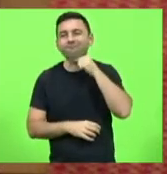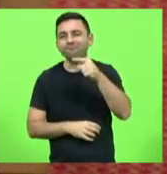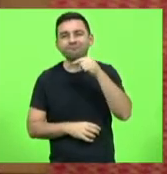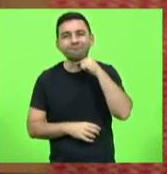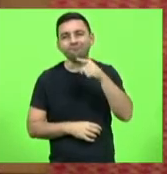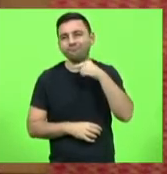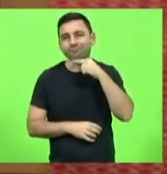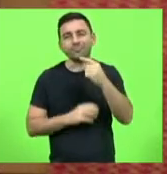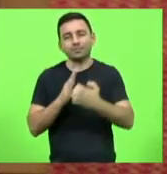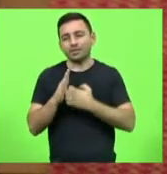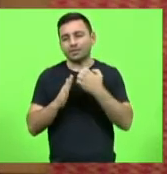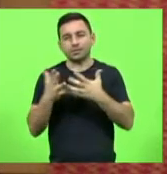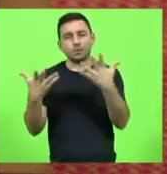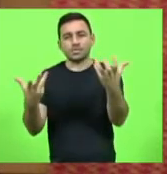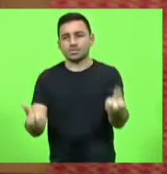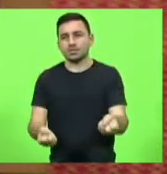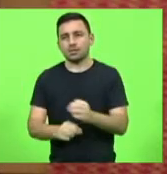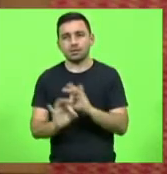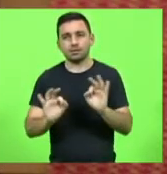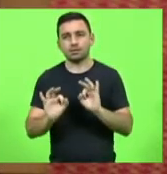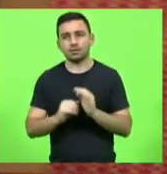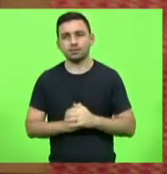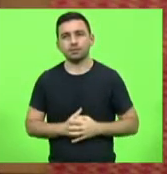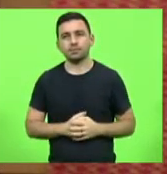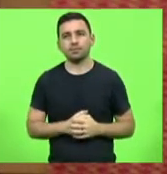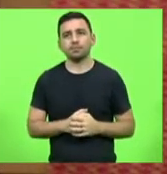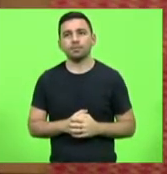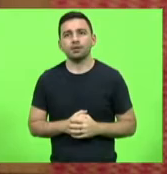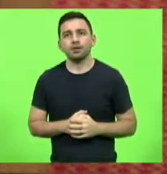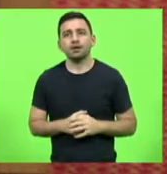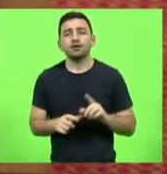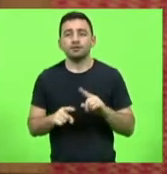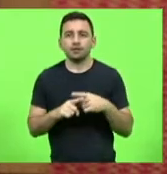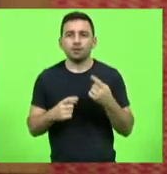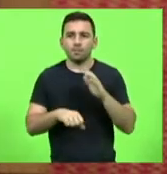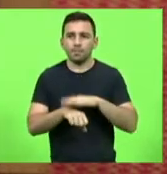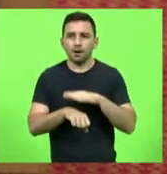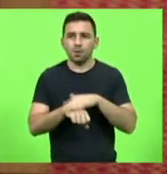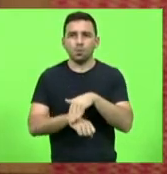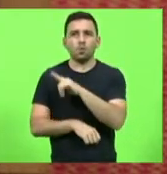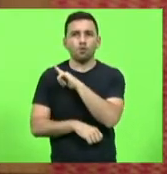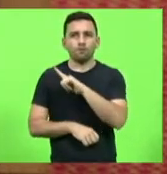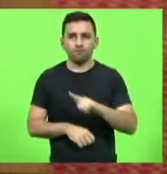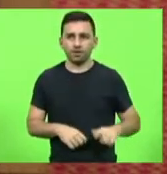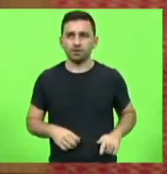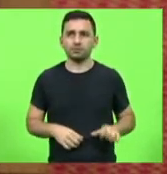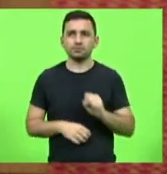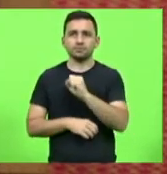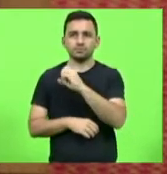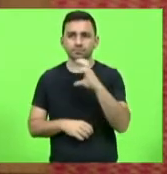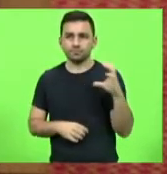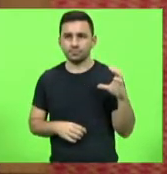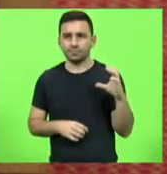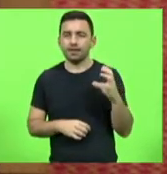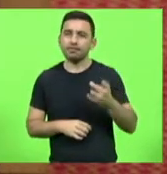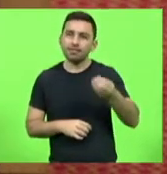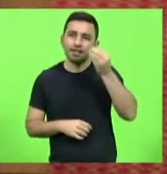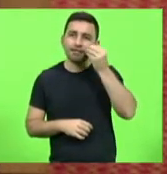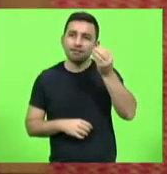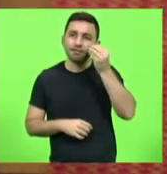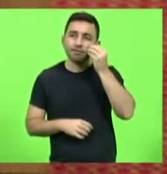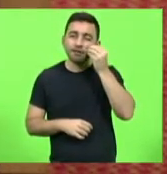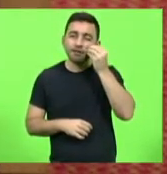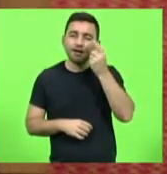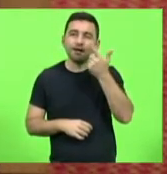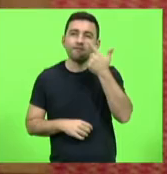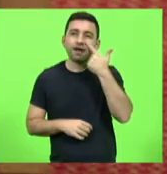a empresa. Então, esse gesto do governo de Santa Catarina, para tentar ver até